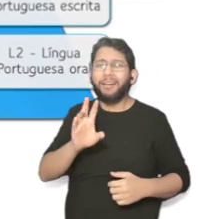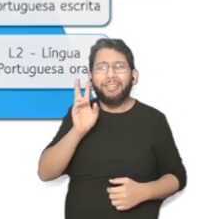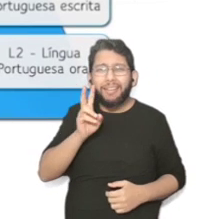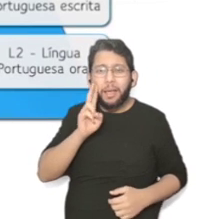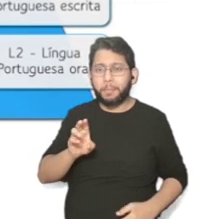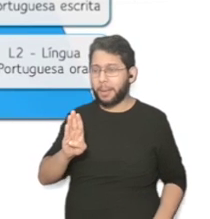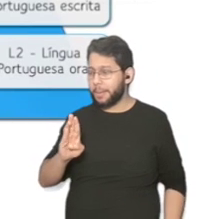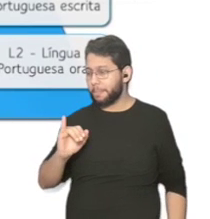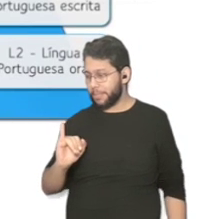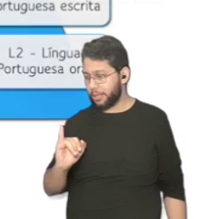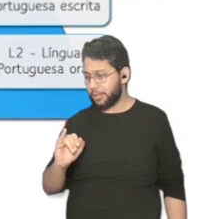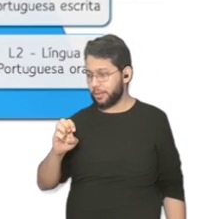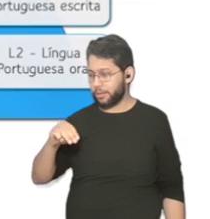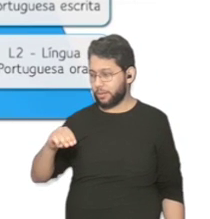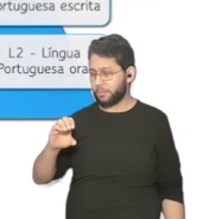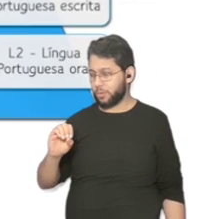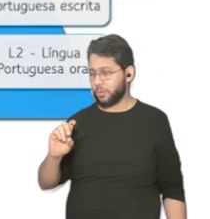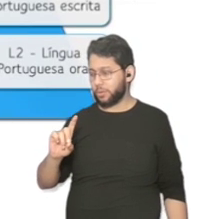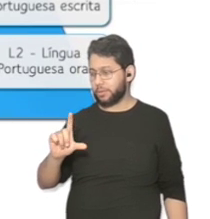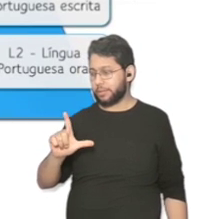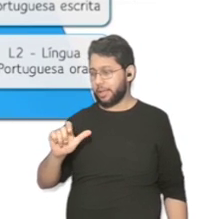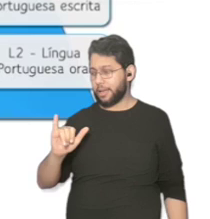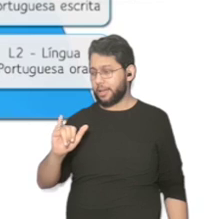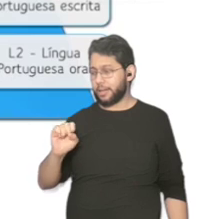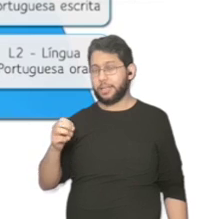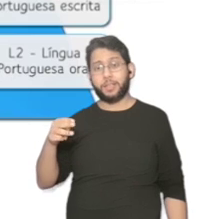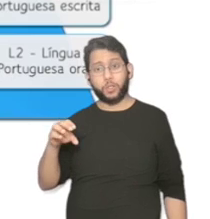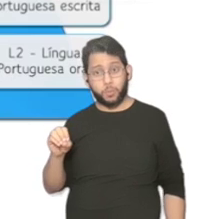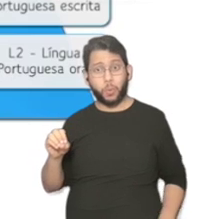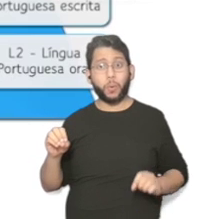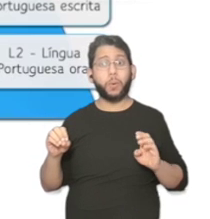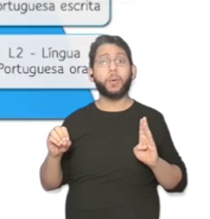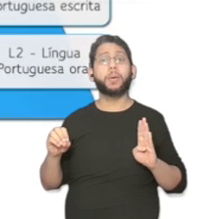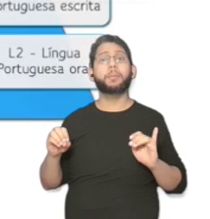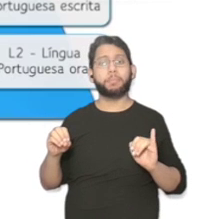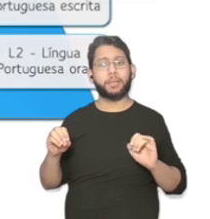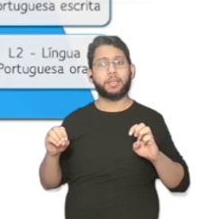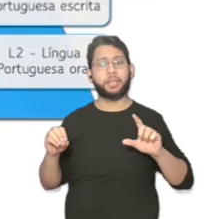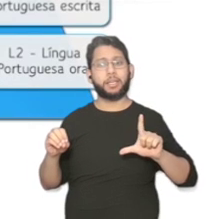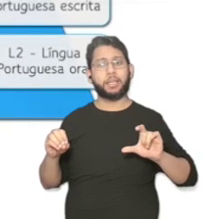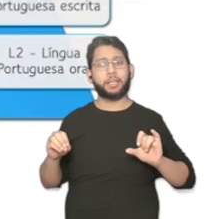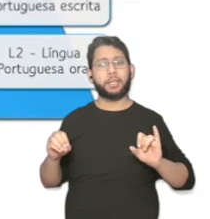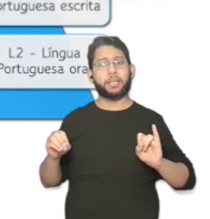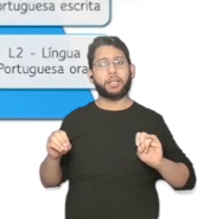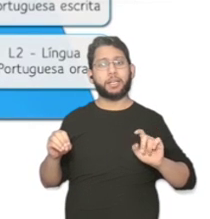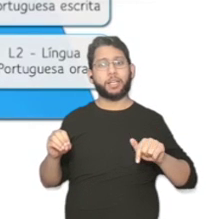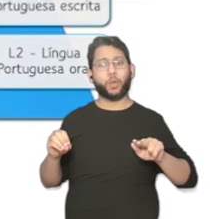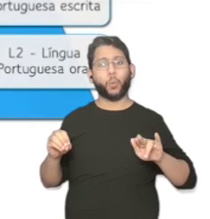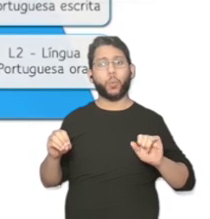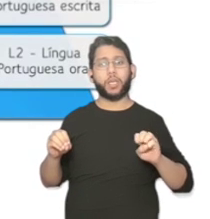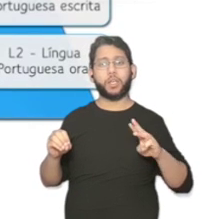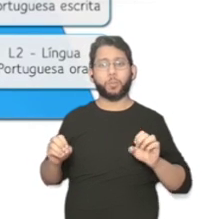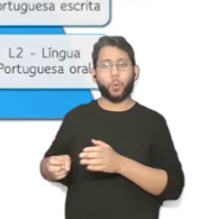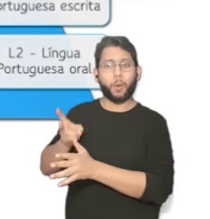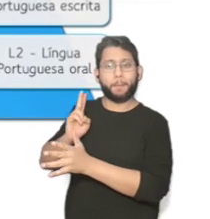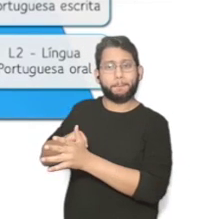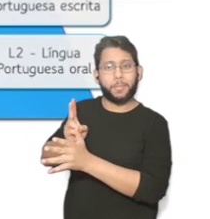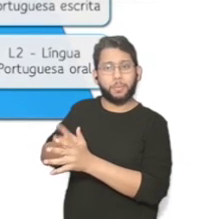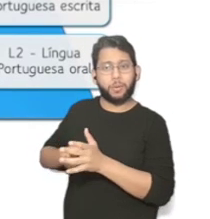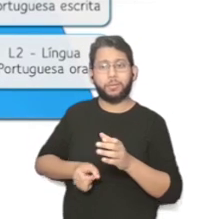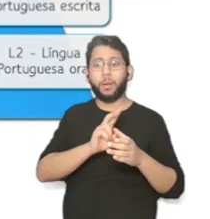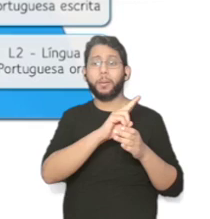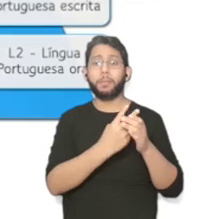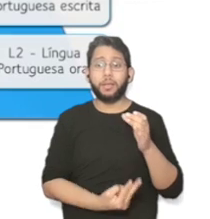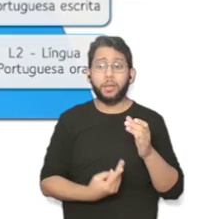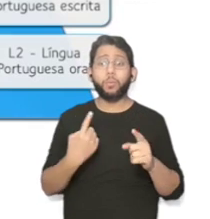do bimodalismo? O bilinguismo privilegia a língua de sinais como primeira língua dos surdos e o uso dessa língua para ensinar a língua portuguesa